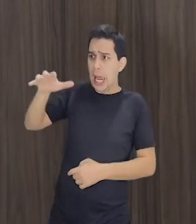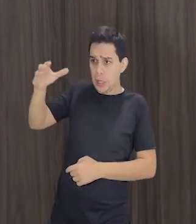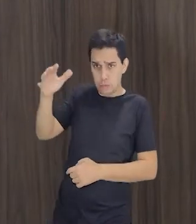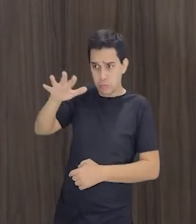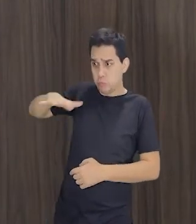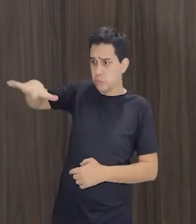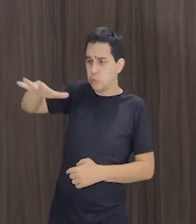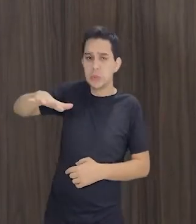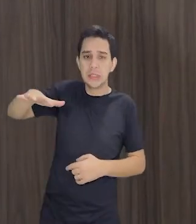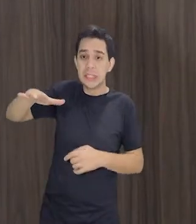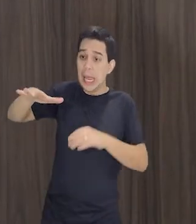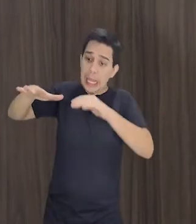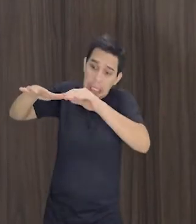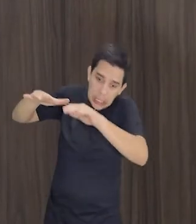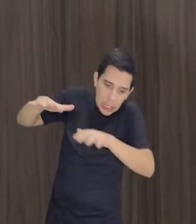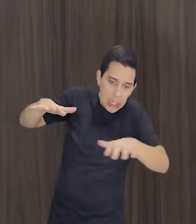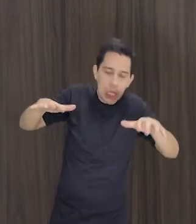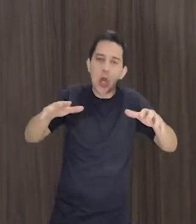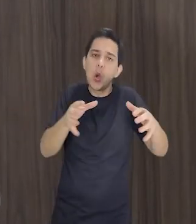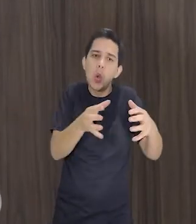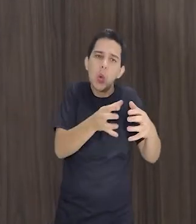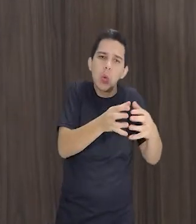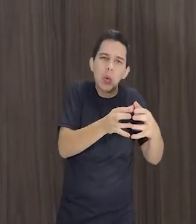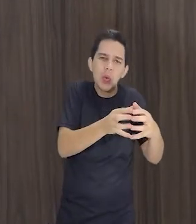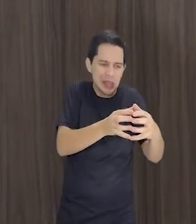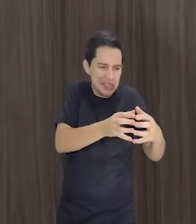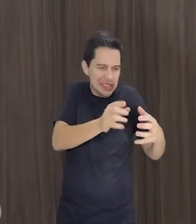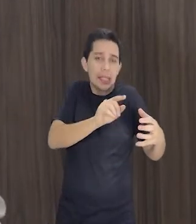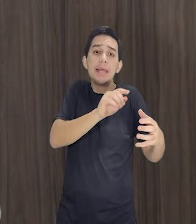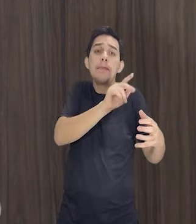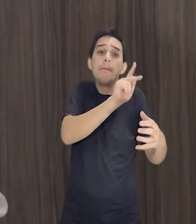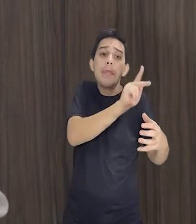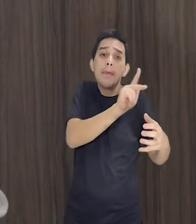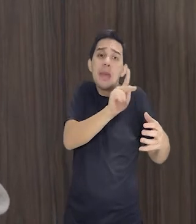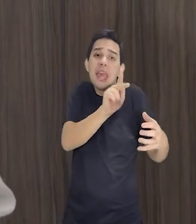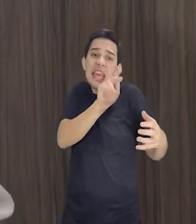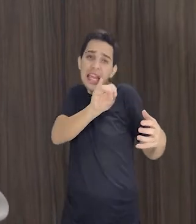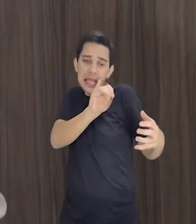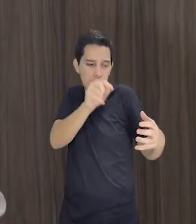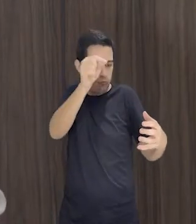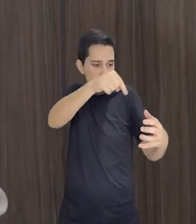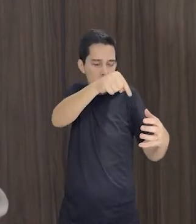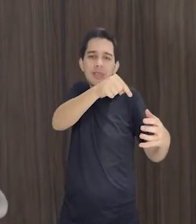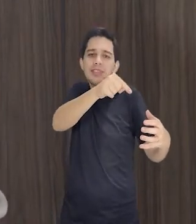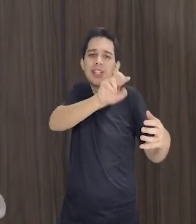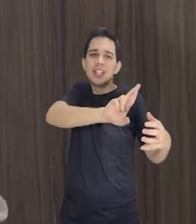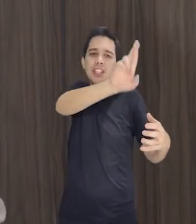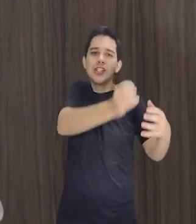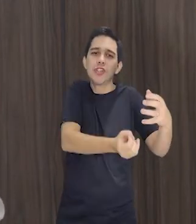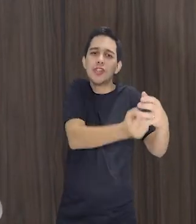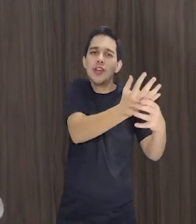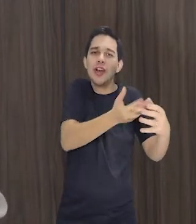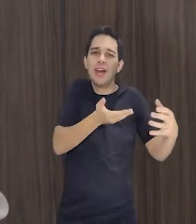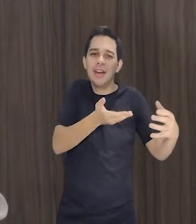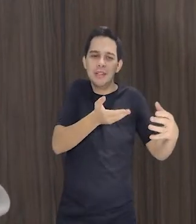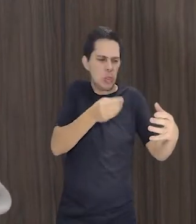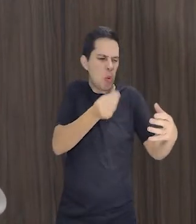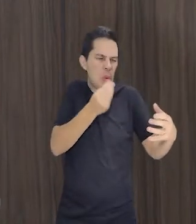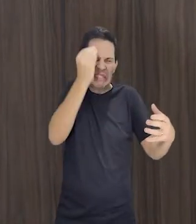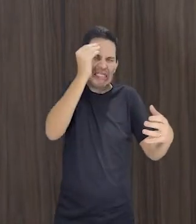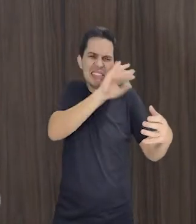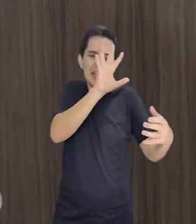de Planejamento e Políticas Institucionais. Para entender a atuação desse órgão, nós vamos entrevistar a Procuradora de